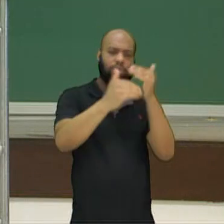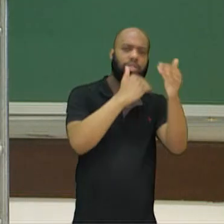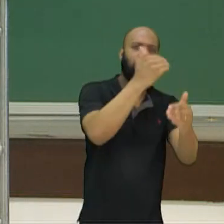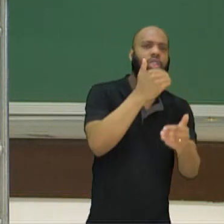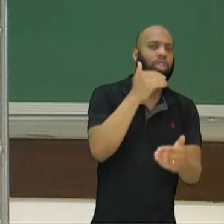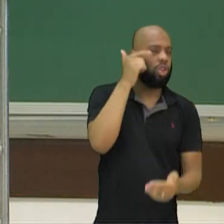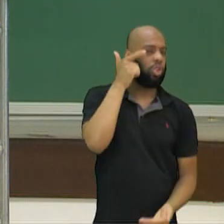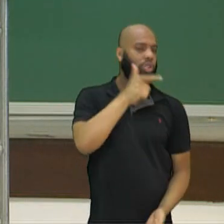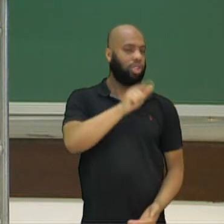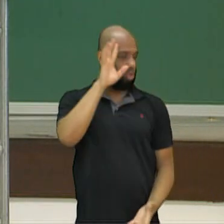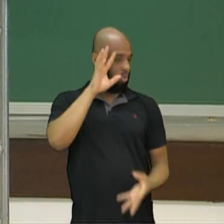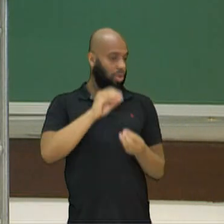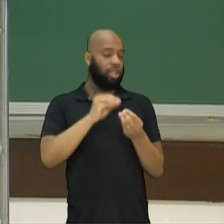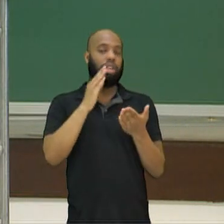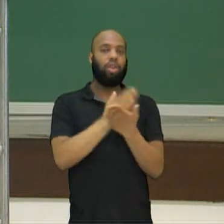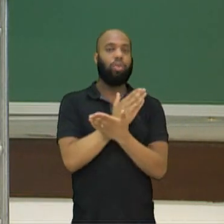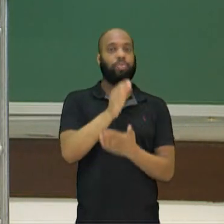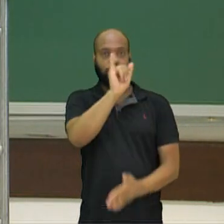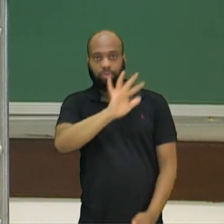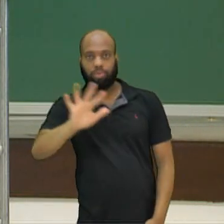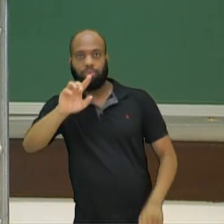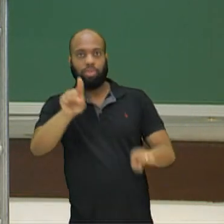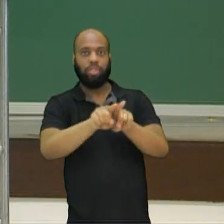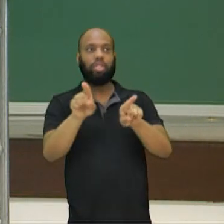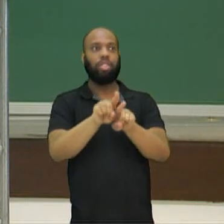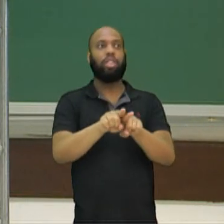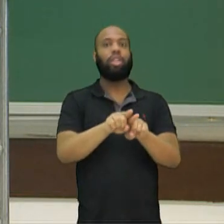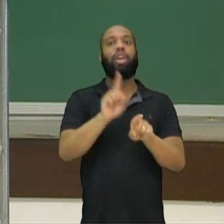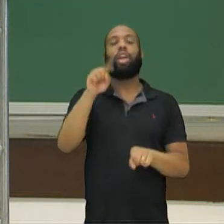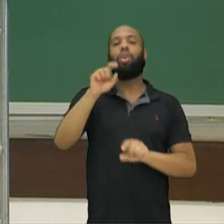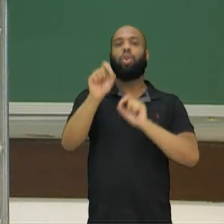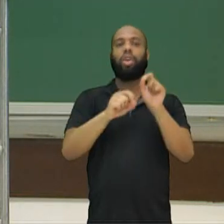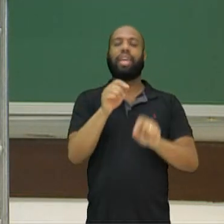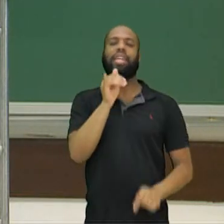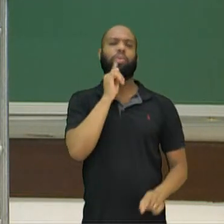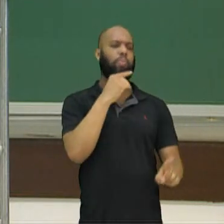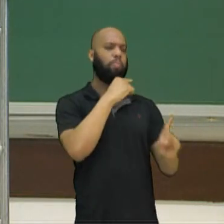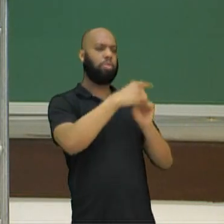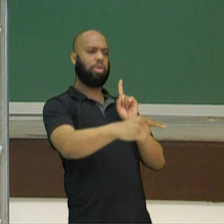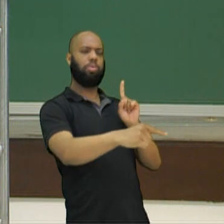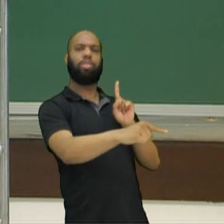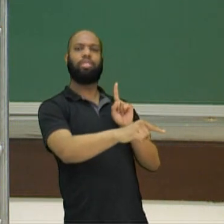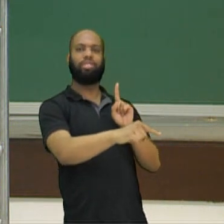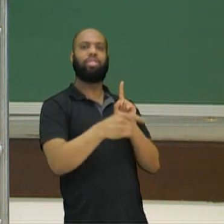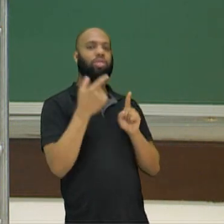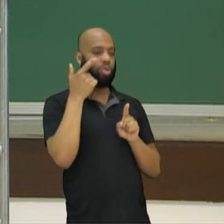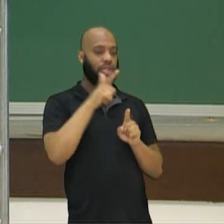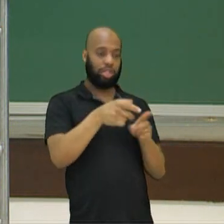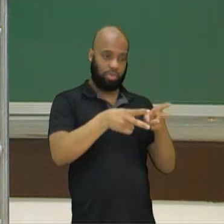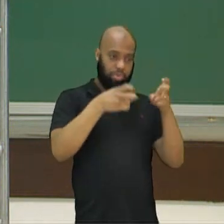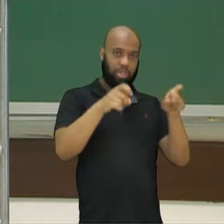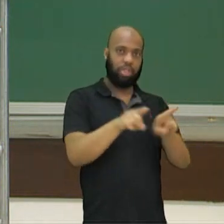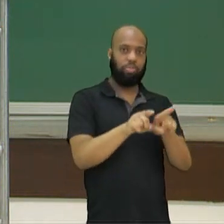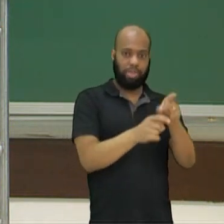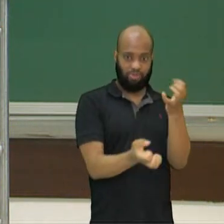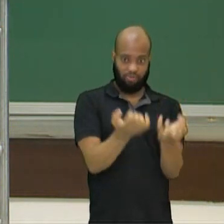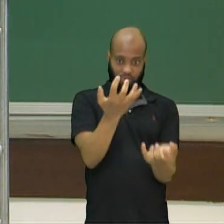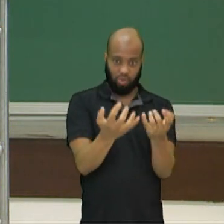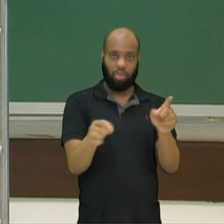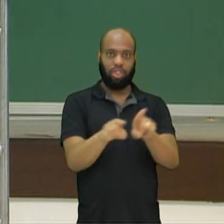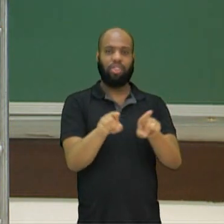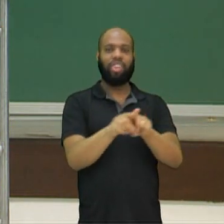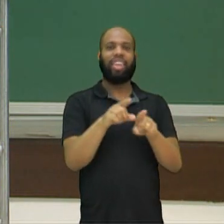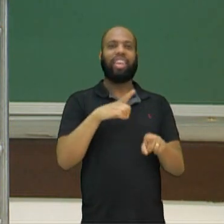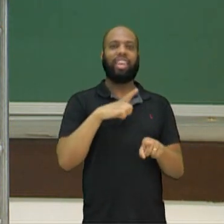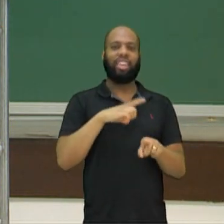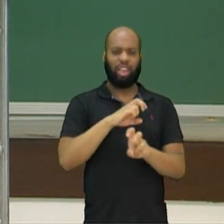entender o quê? Algumas figuras, né? O sinal de proibido, o sinal de queima, a caveirinha